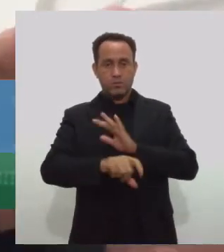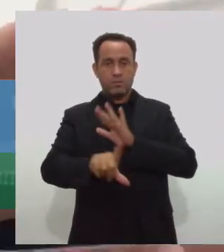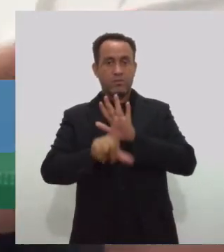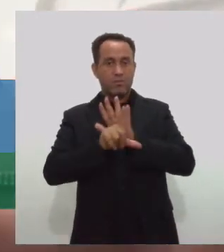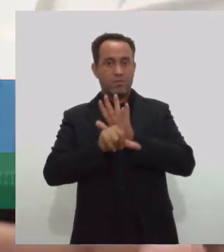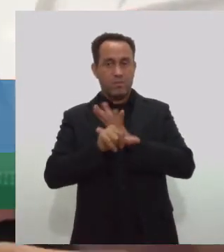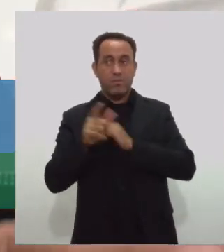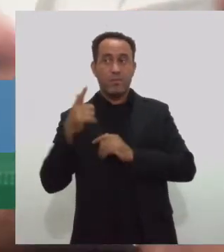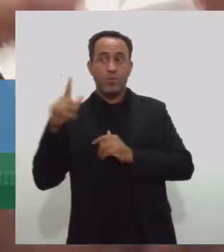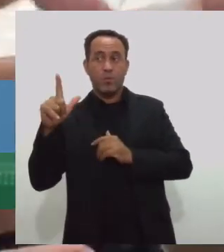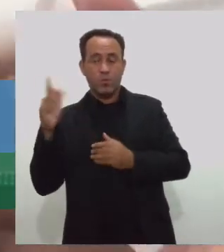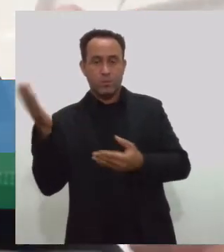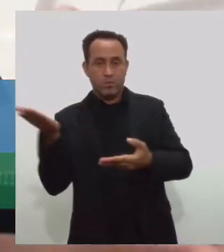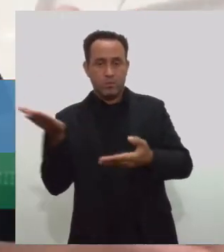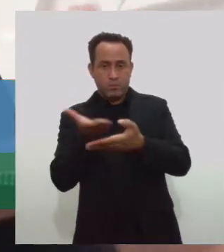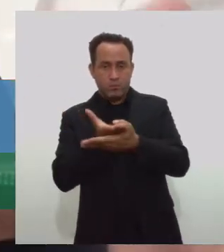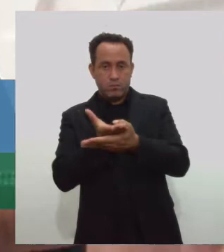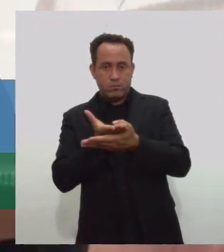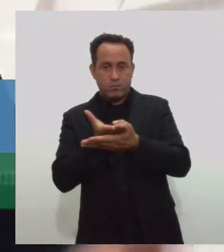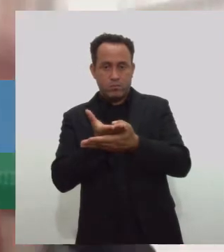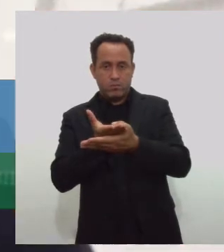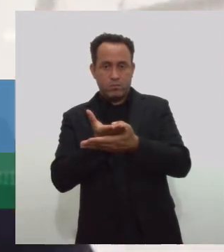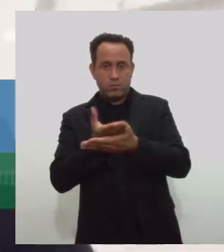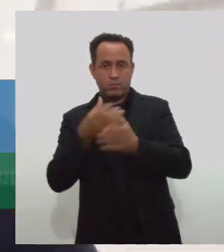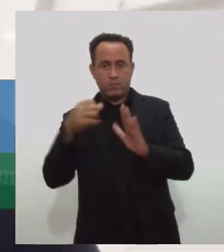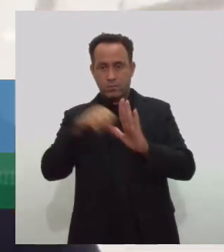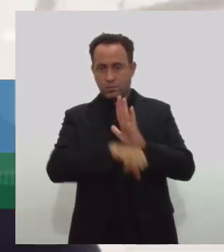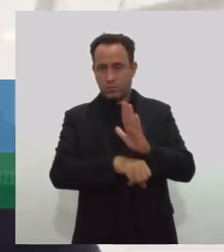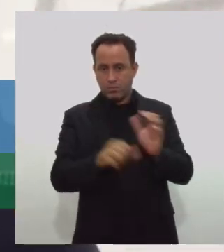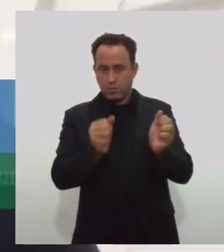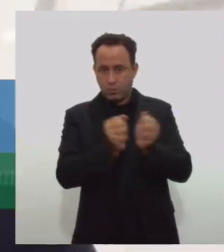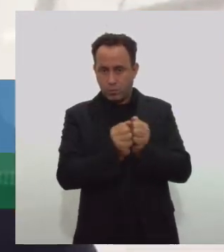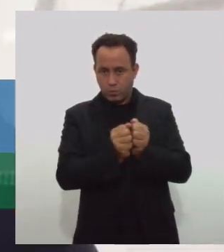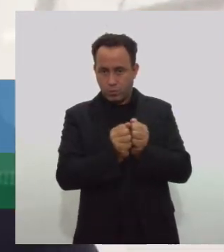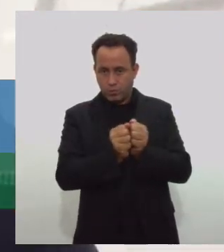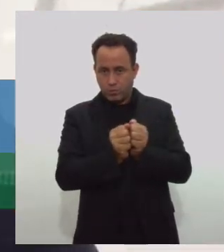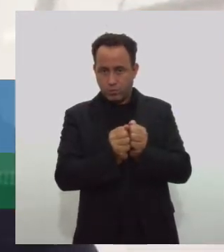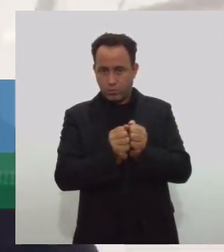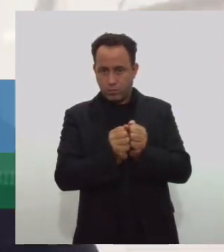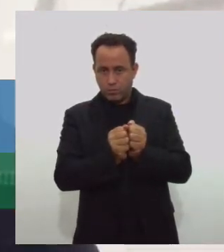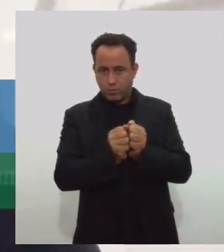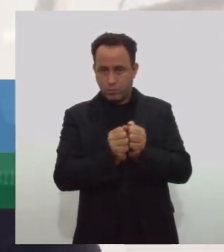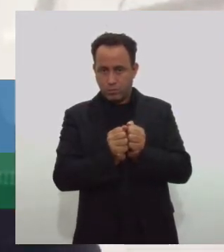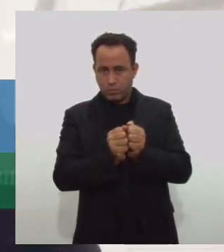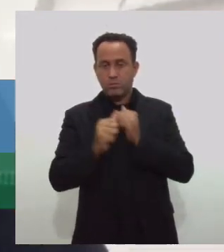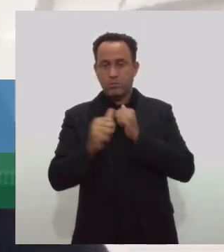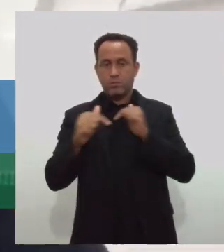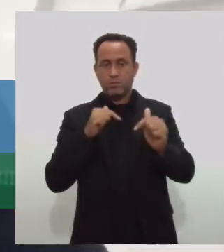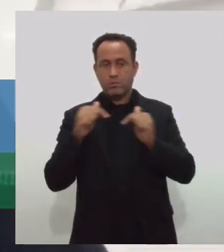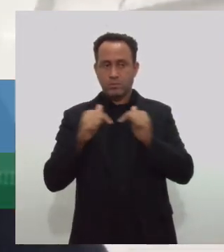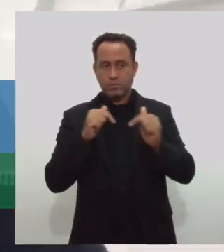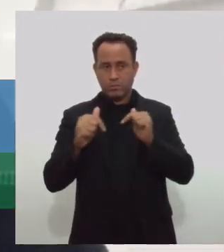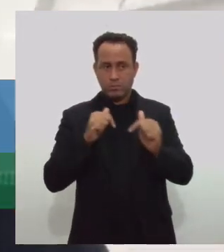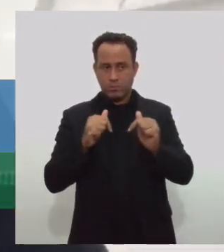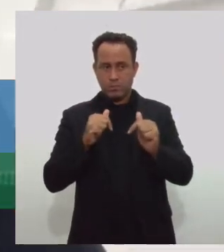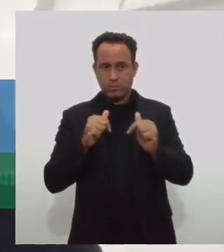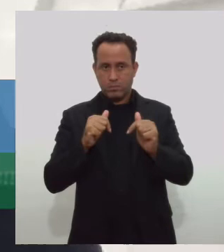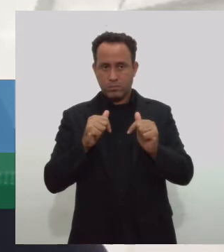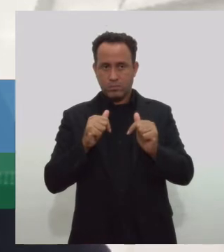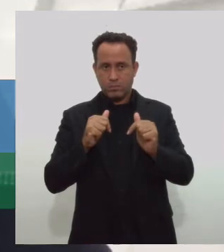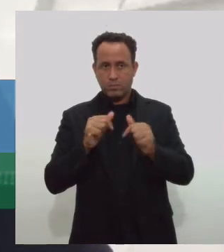outro processo, um processo criminal, neste processo, nessa ação chamada ação de